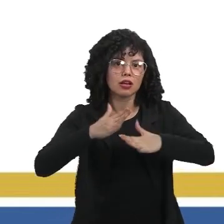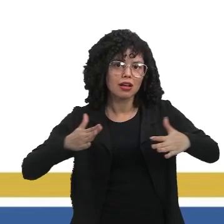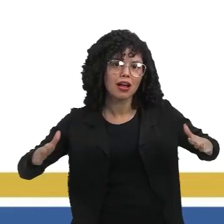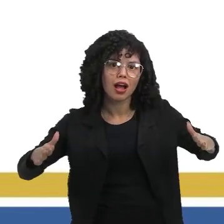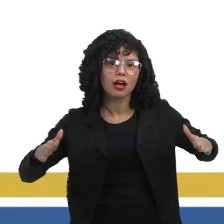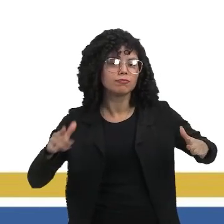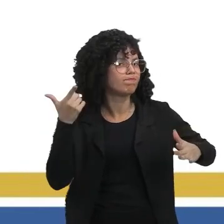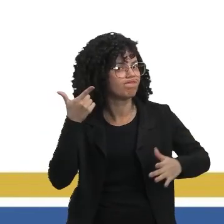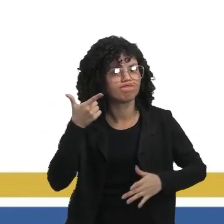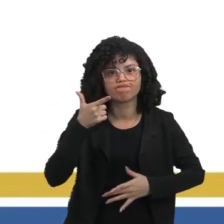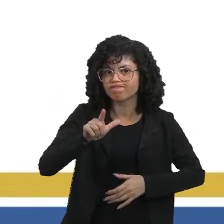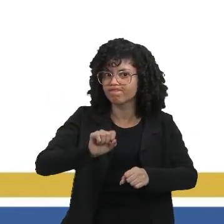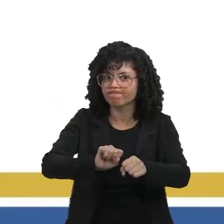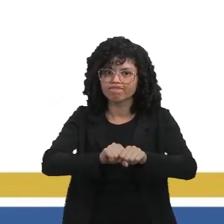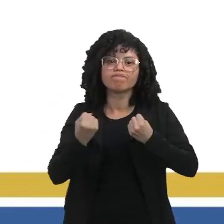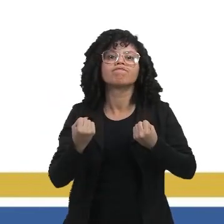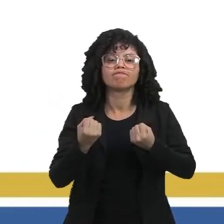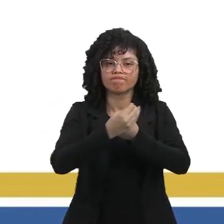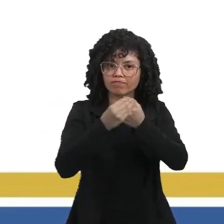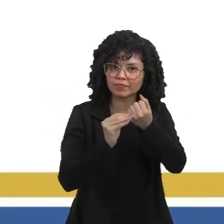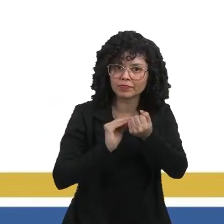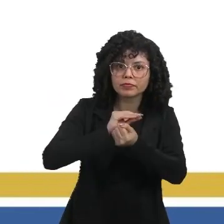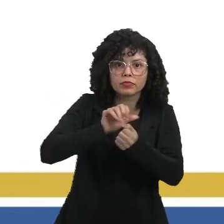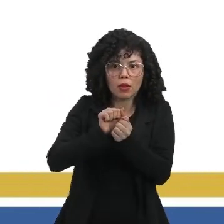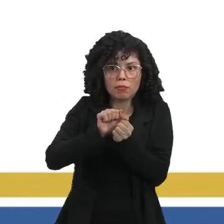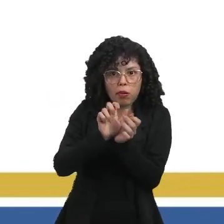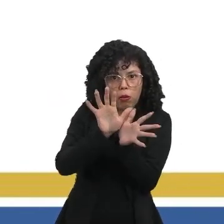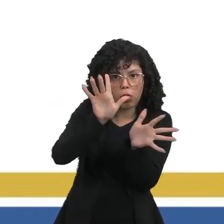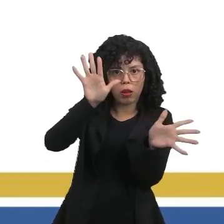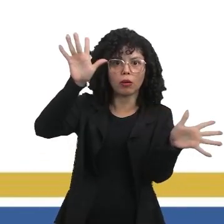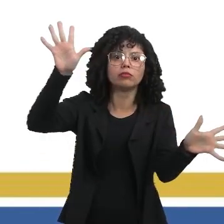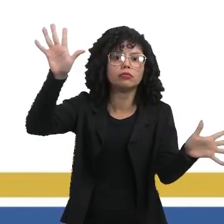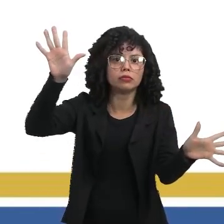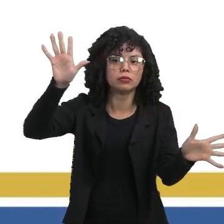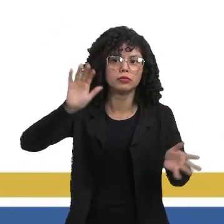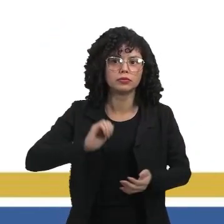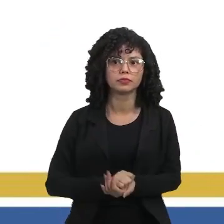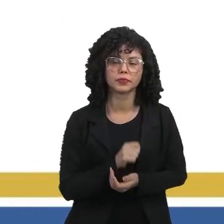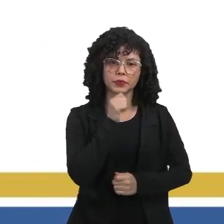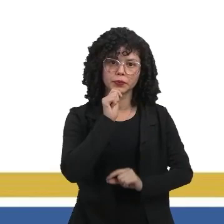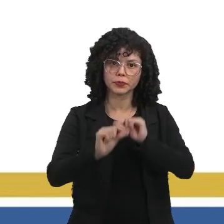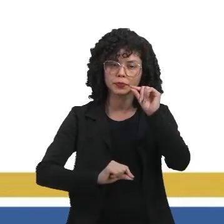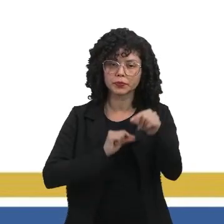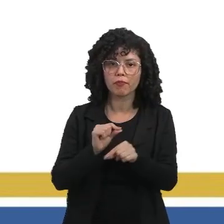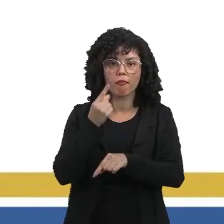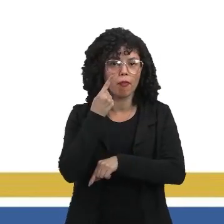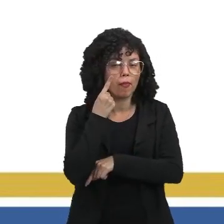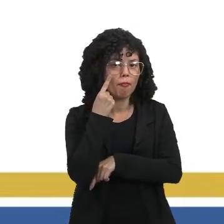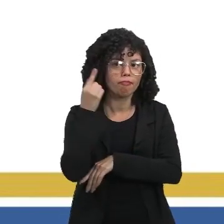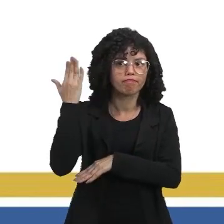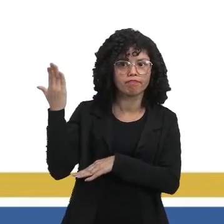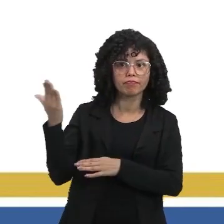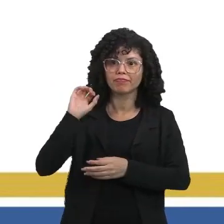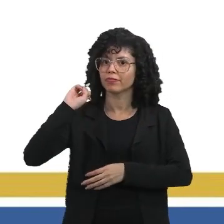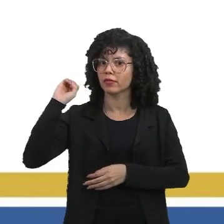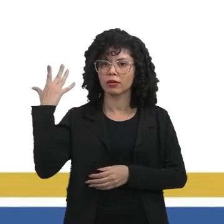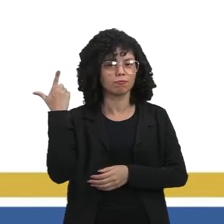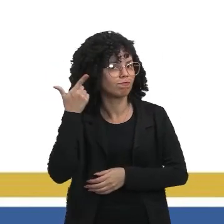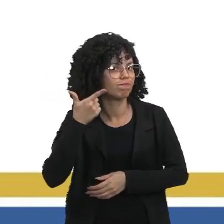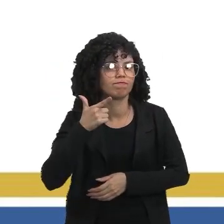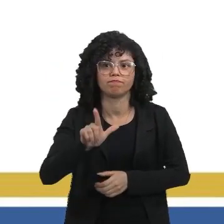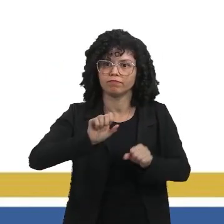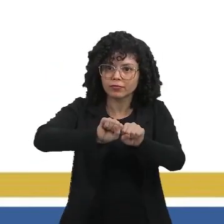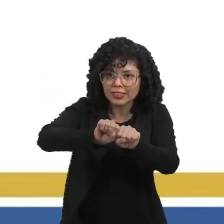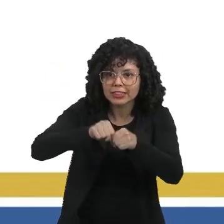são capazes de quebrar moléculas ramificadas Então esse esses microorganismos aí eles não são capazes de quebrar